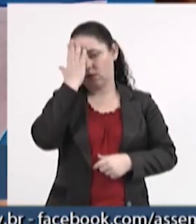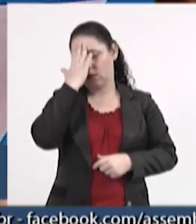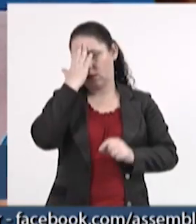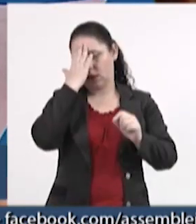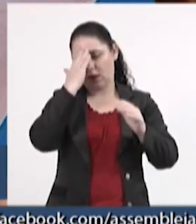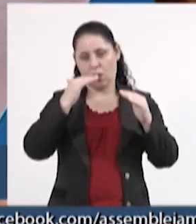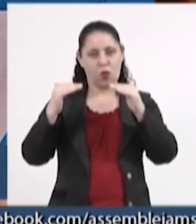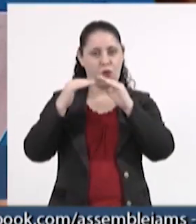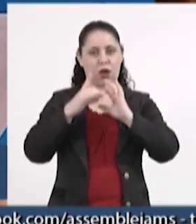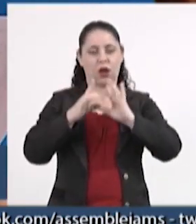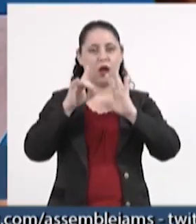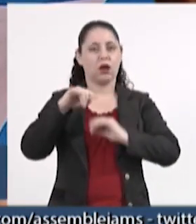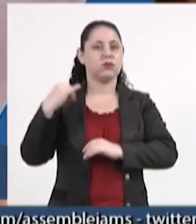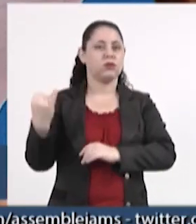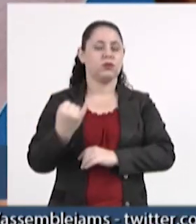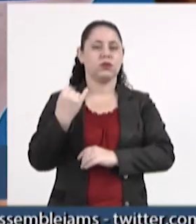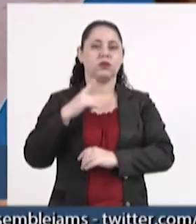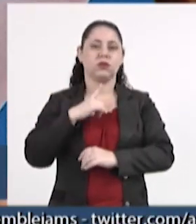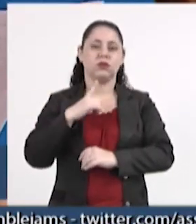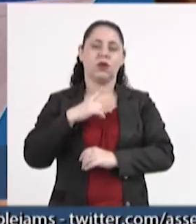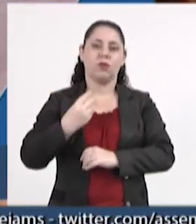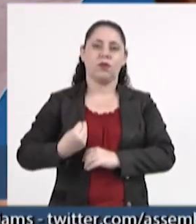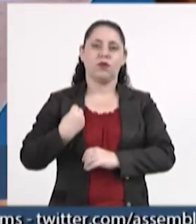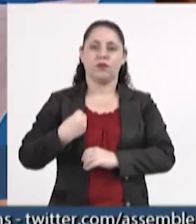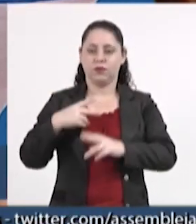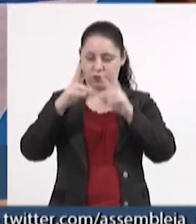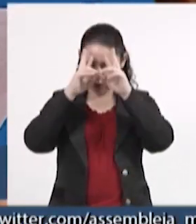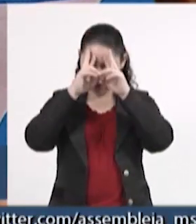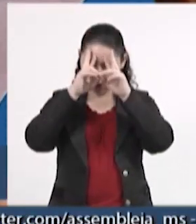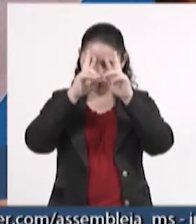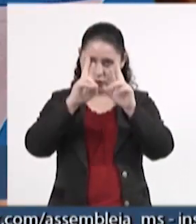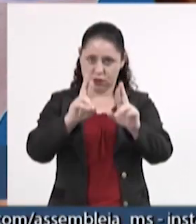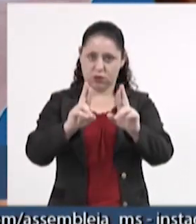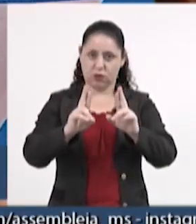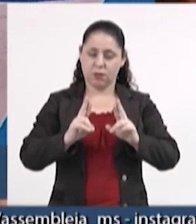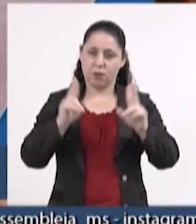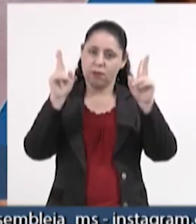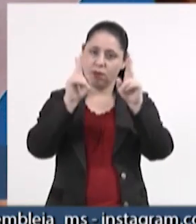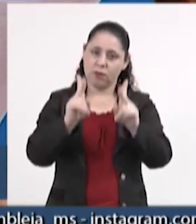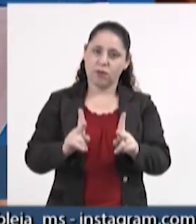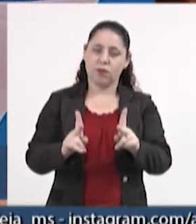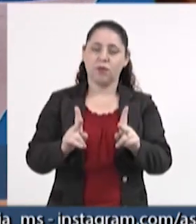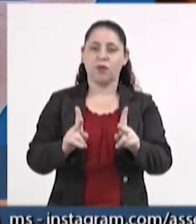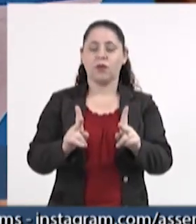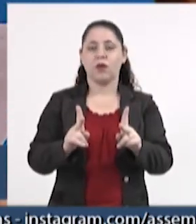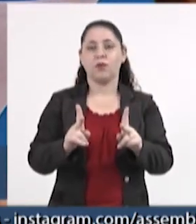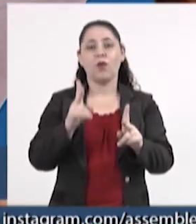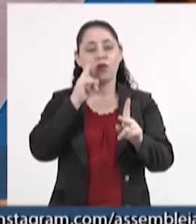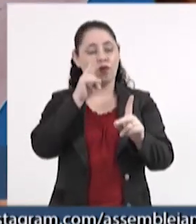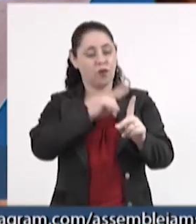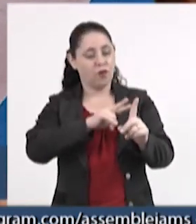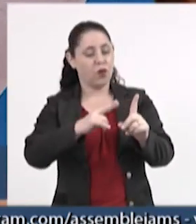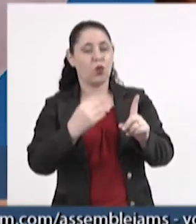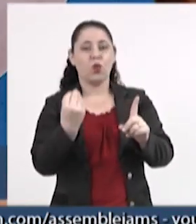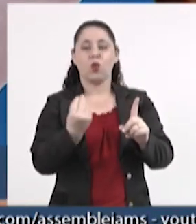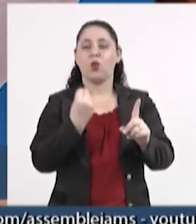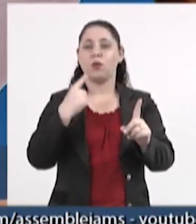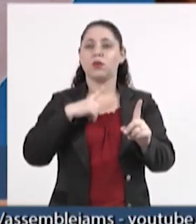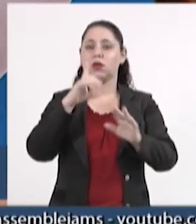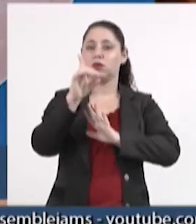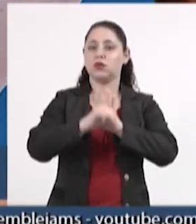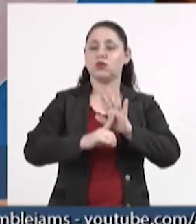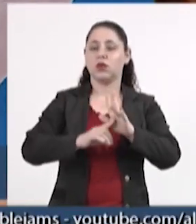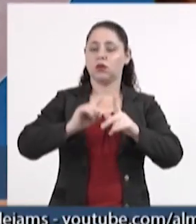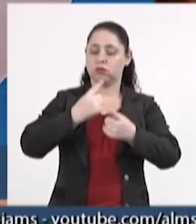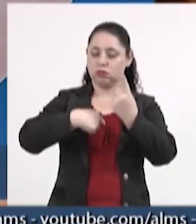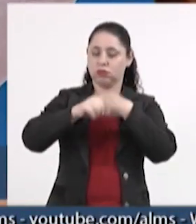ter democracia é fundamental para termos uma vida de respeito, paz, para sermos vistas como sujeito de direito